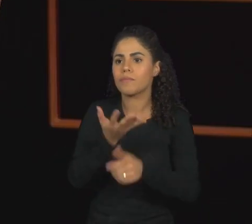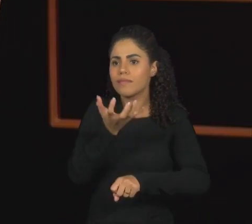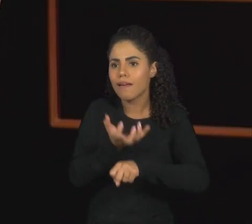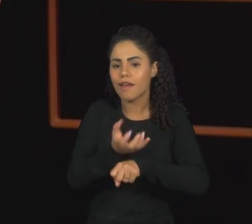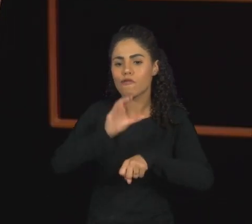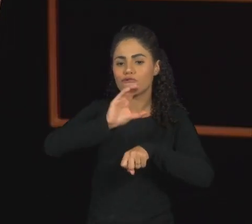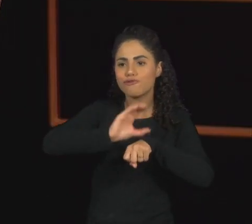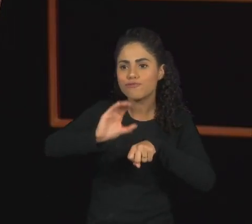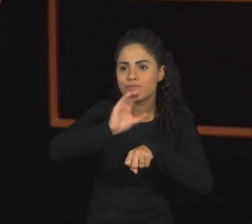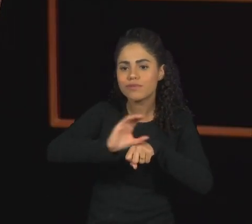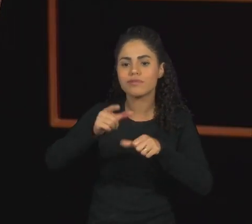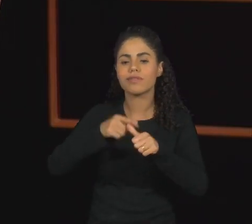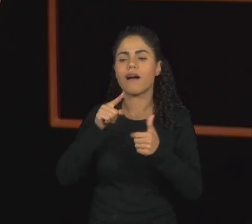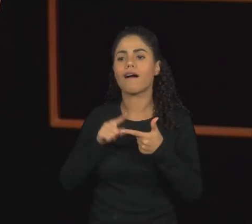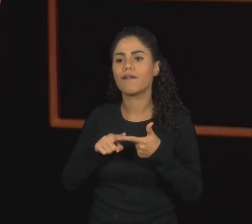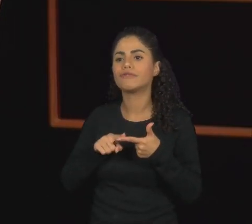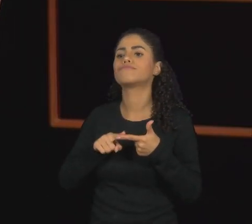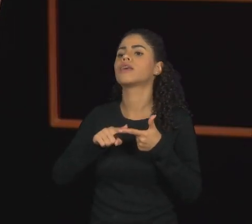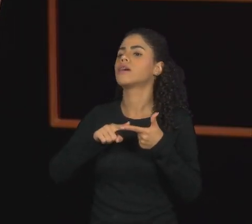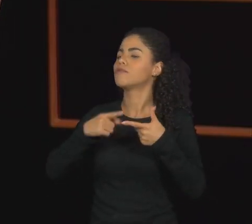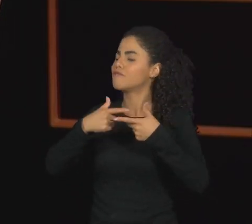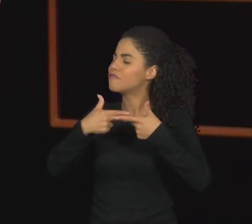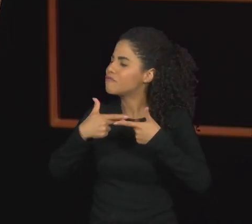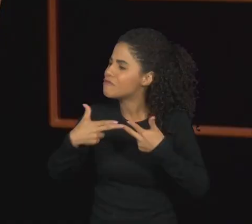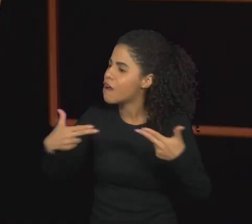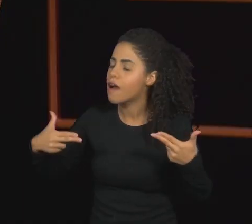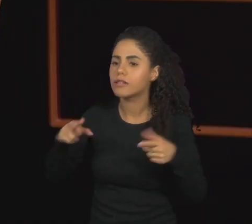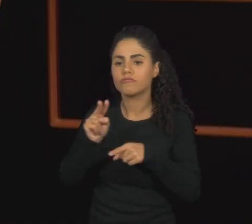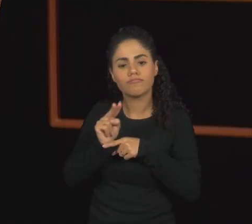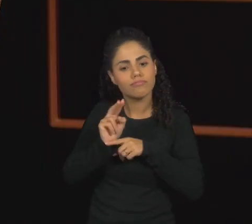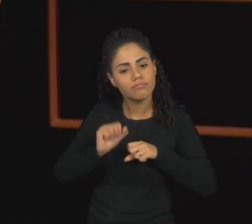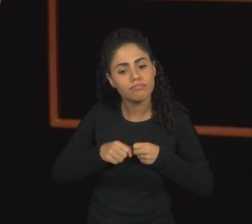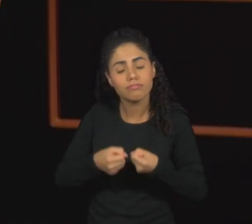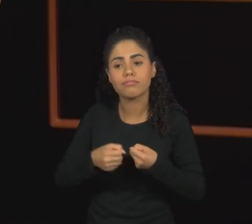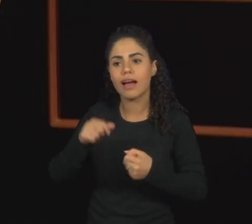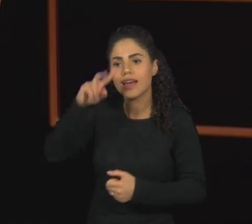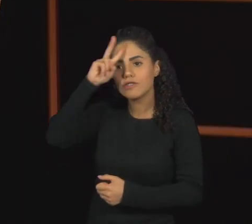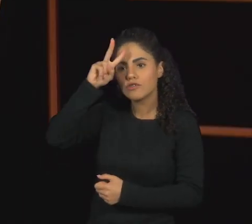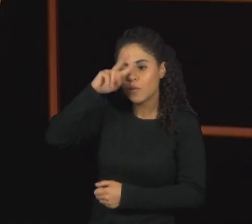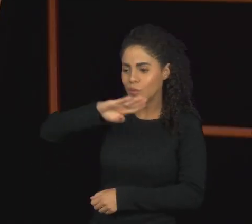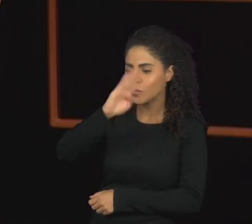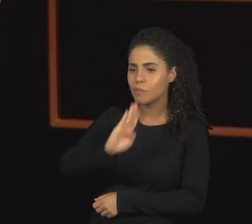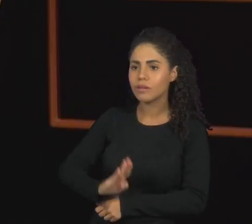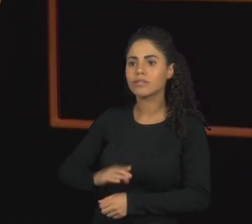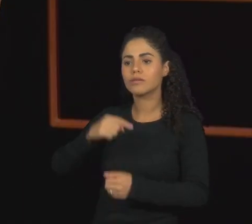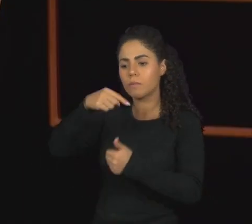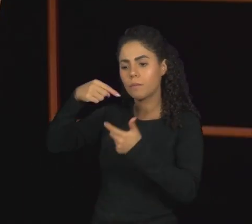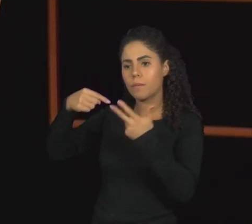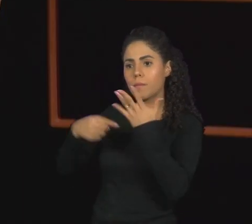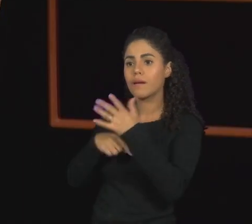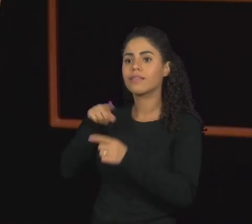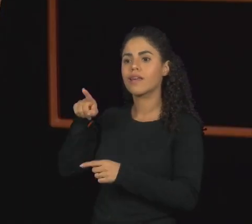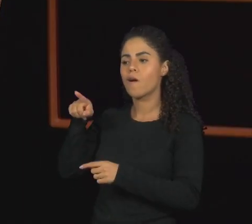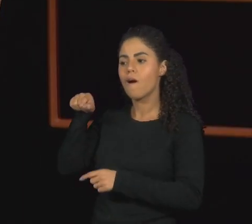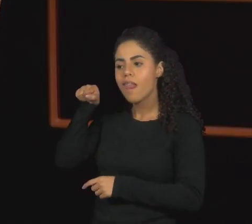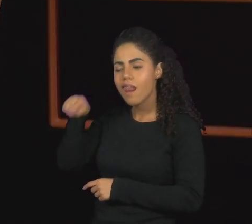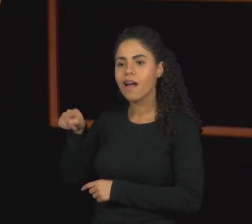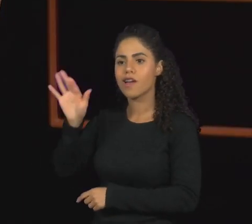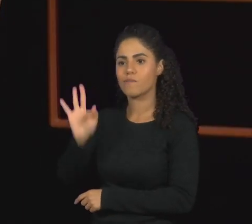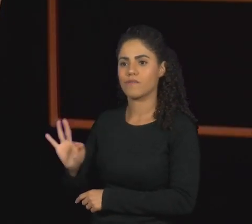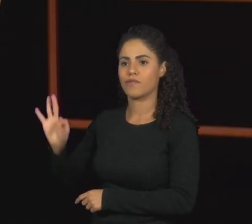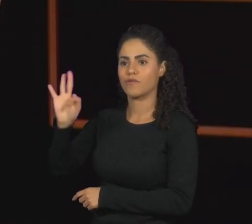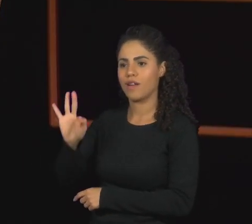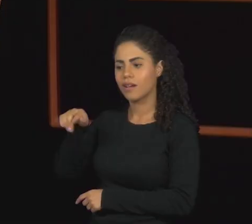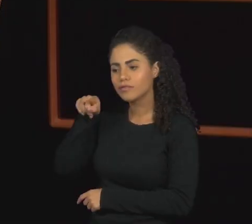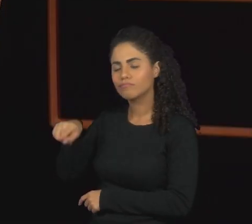Constituição, estuda o Código Civil, estuda a história do Brasil. Então, é uma faculdade muito politizada. E também